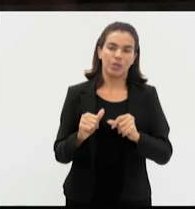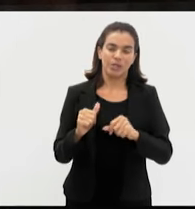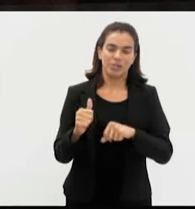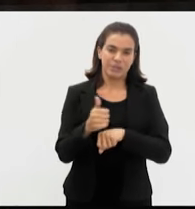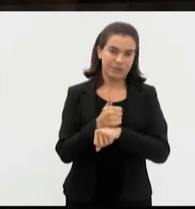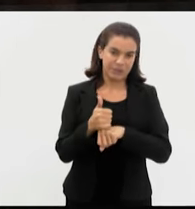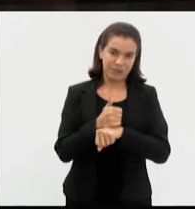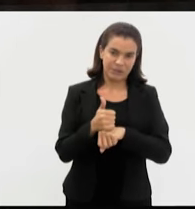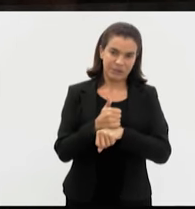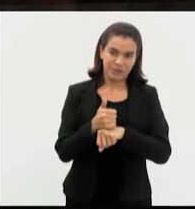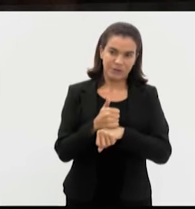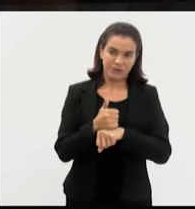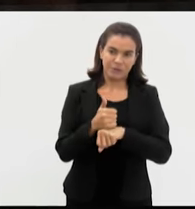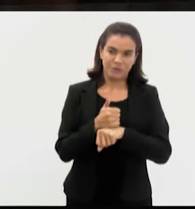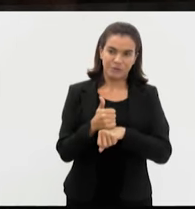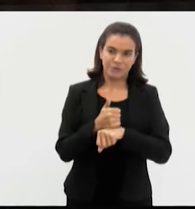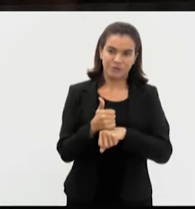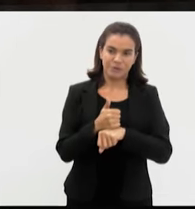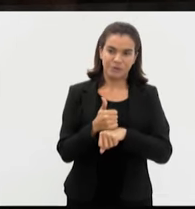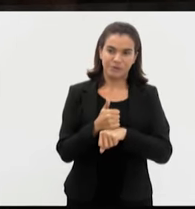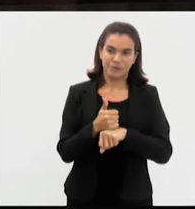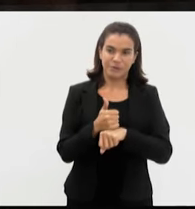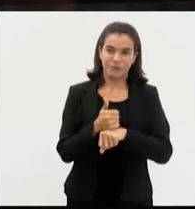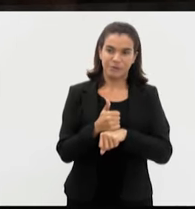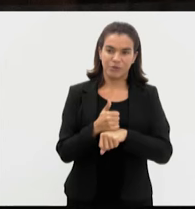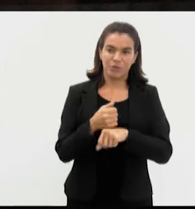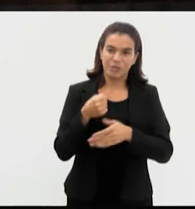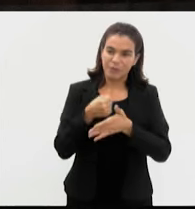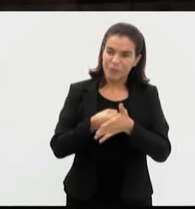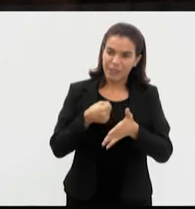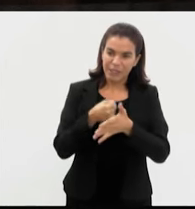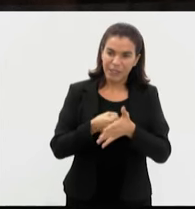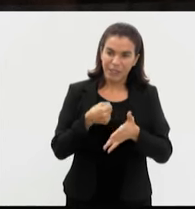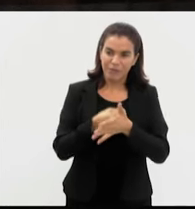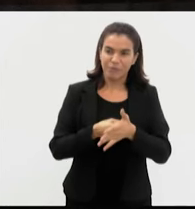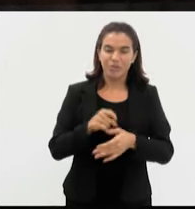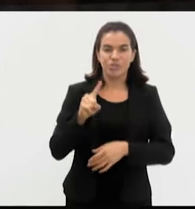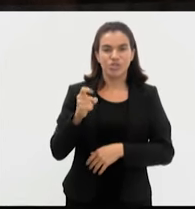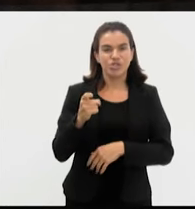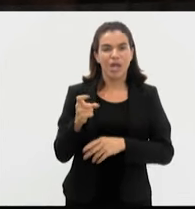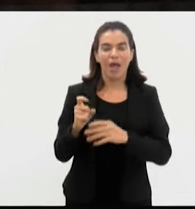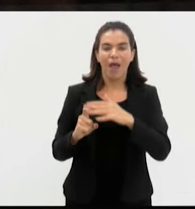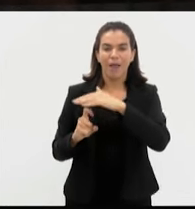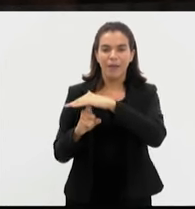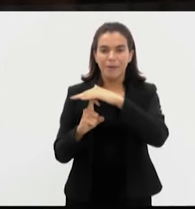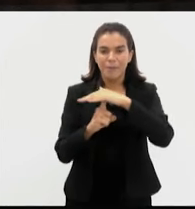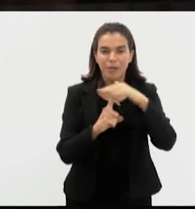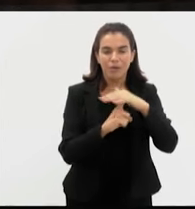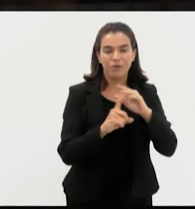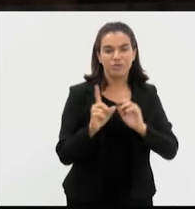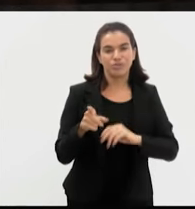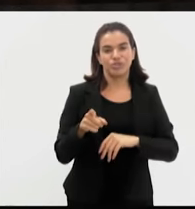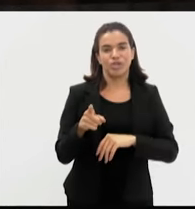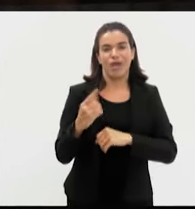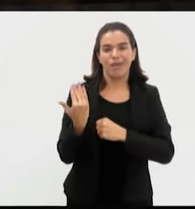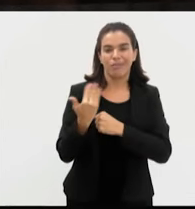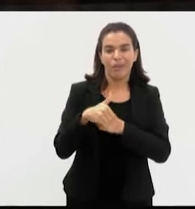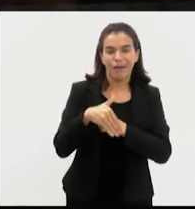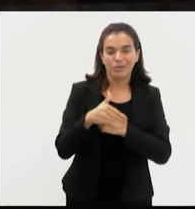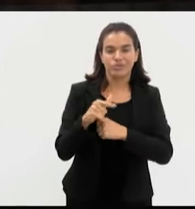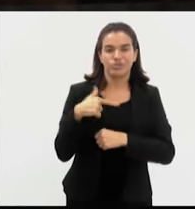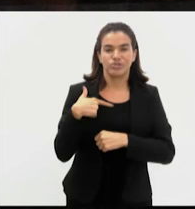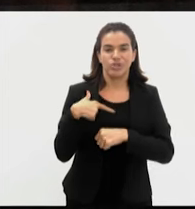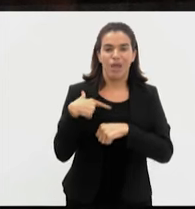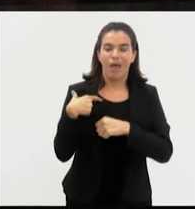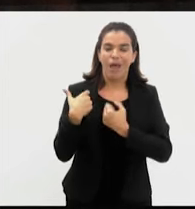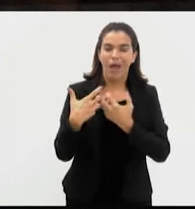eu estive eu sempre guerrei muito Como disse eu já fui camelô já fui taxista já fui